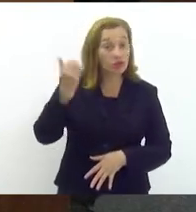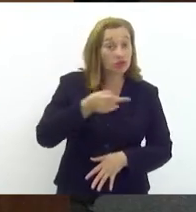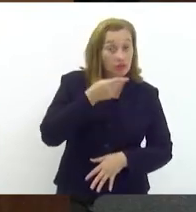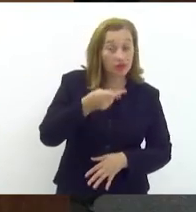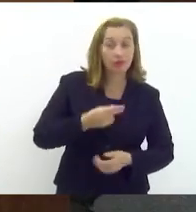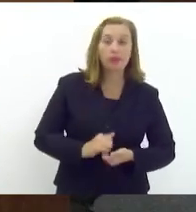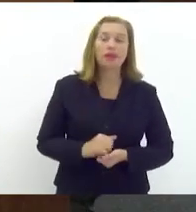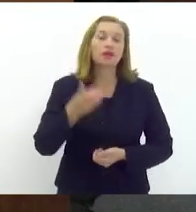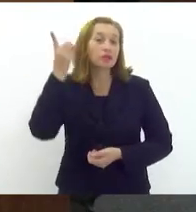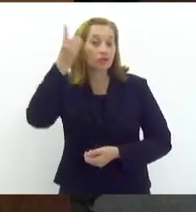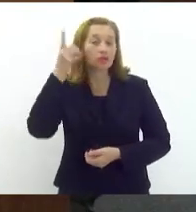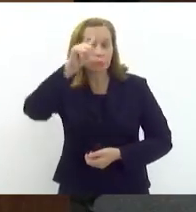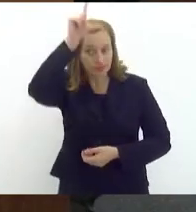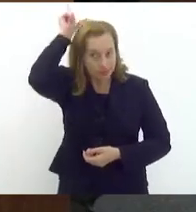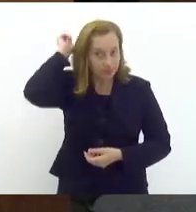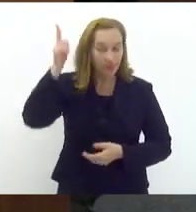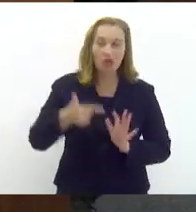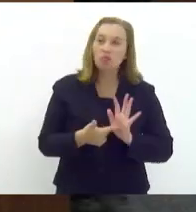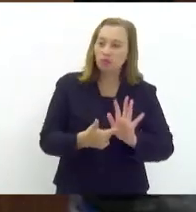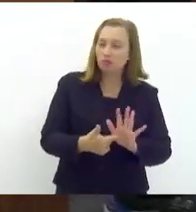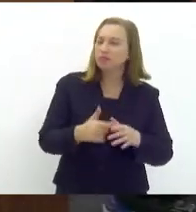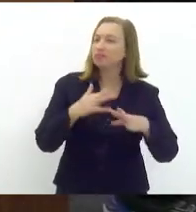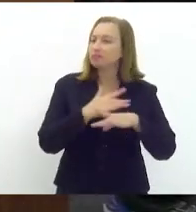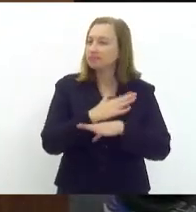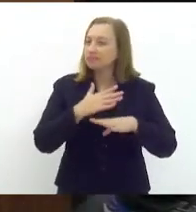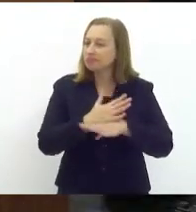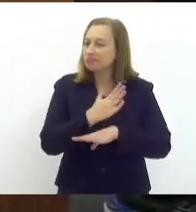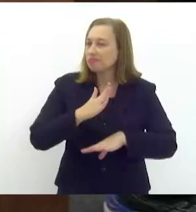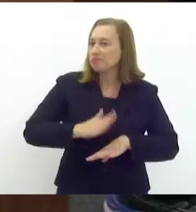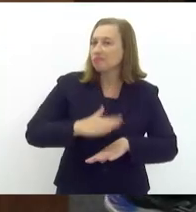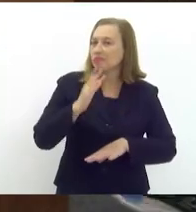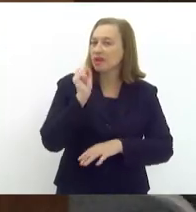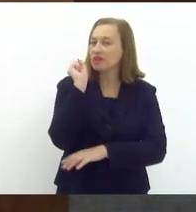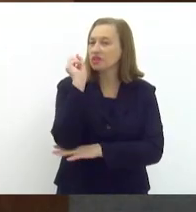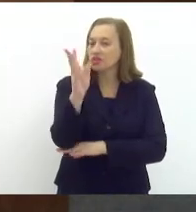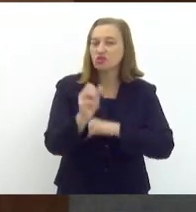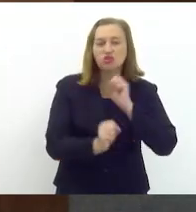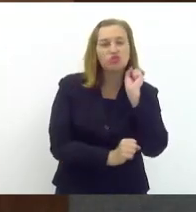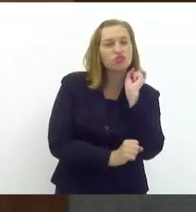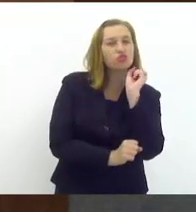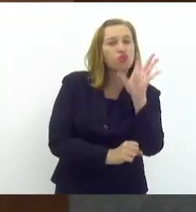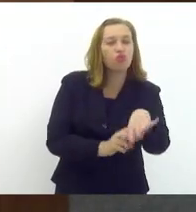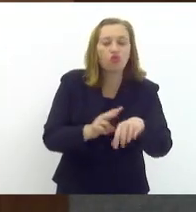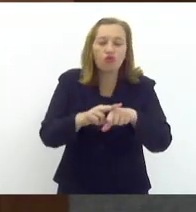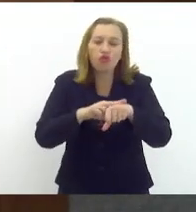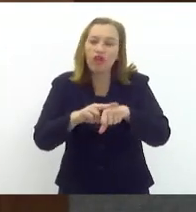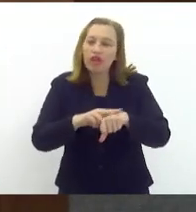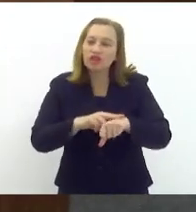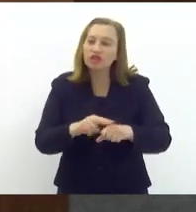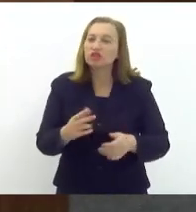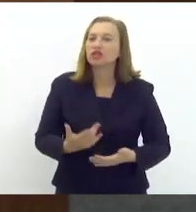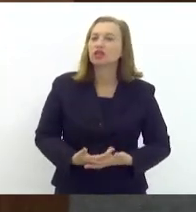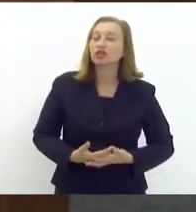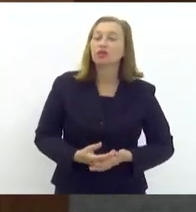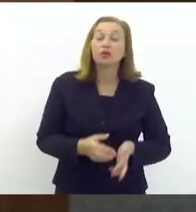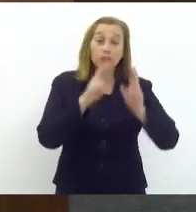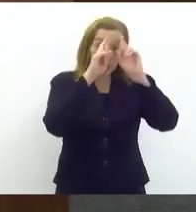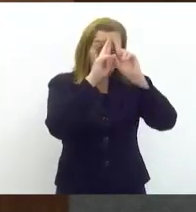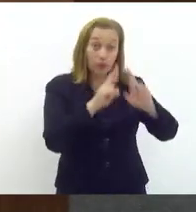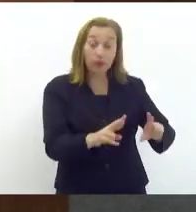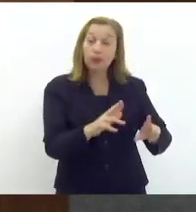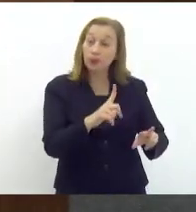o Deputado Luiz Paulo aponta que uma cidade com mais vegetação com uma cidade que tem respeito